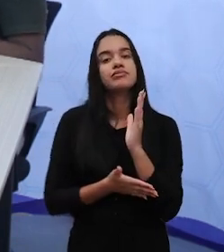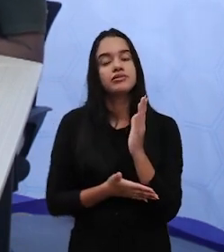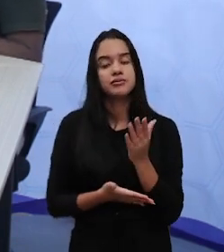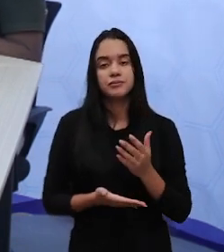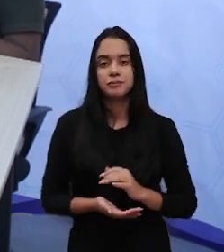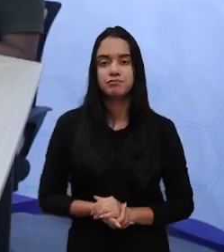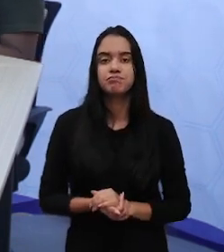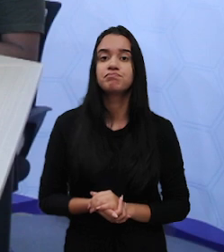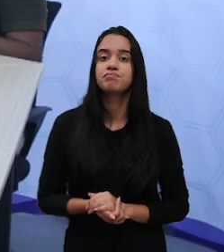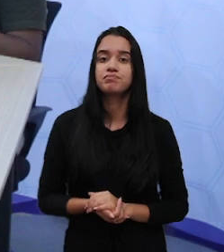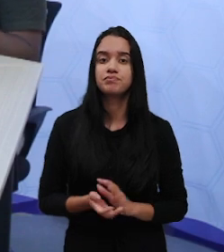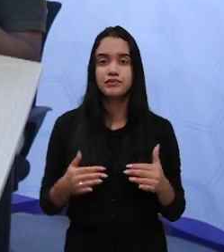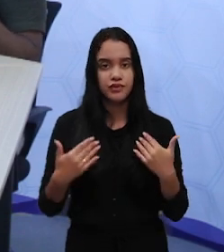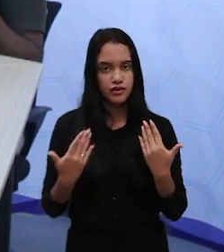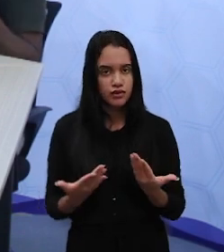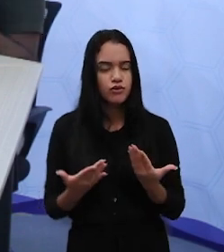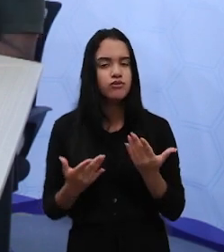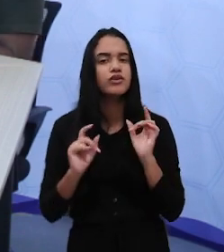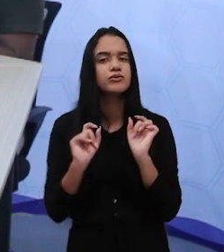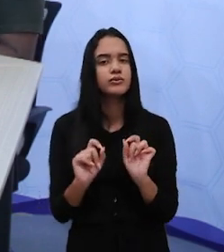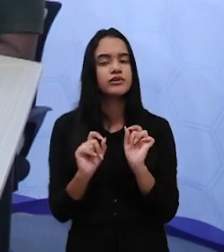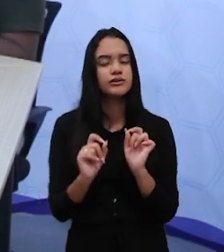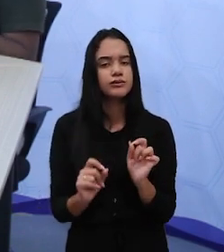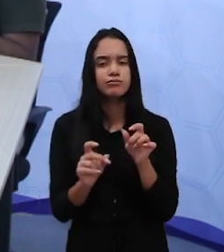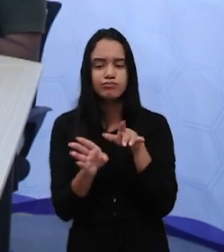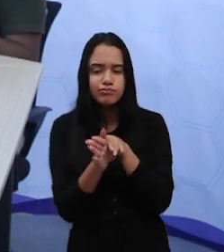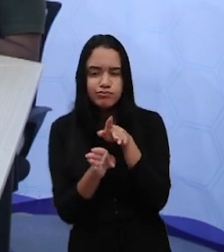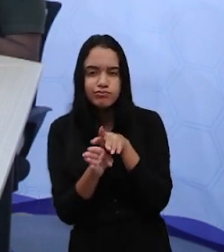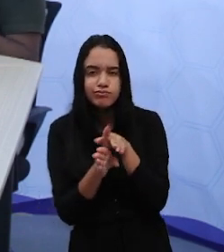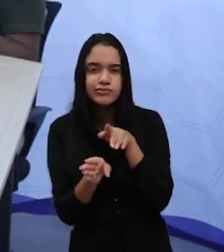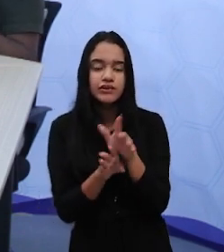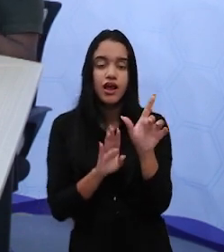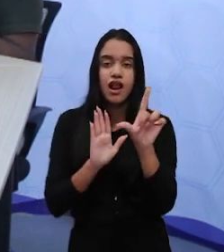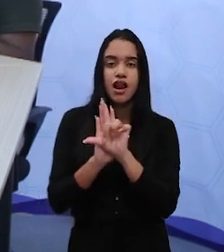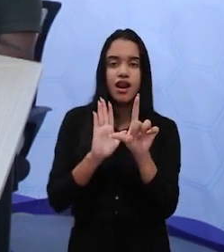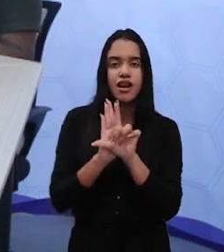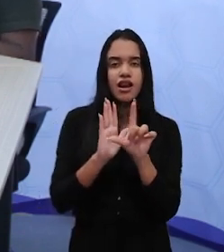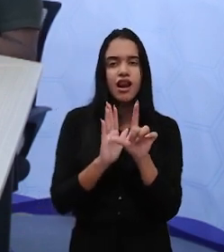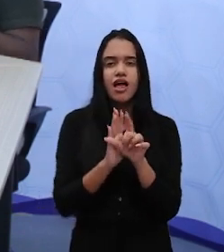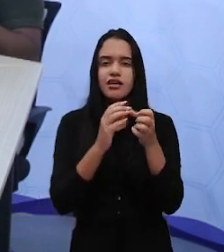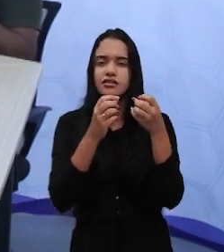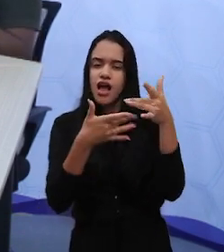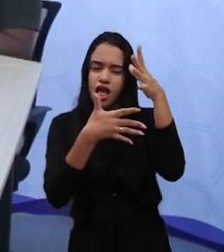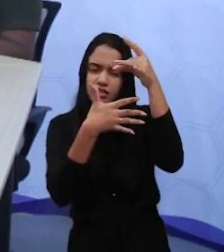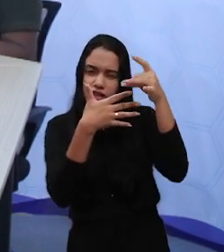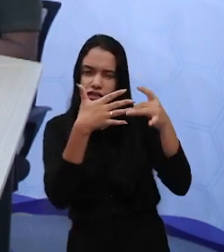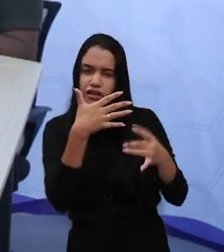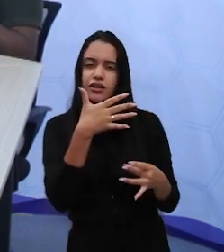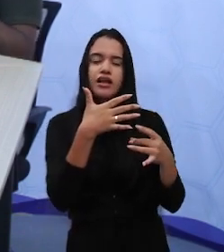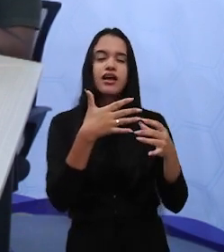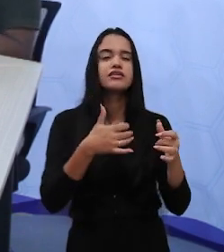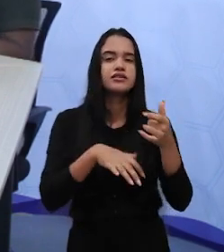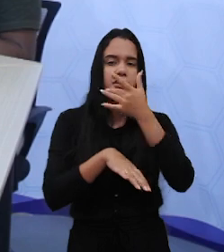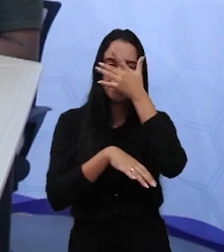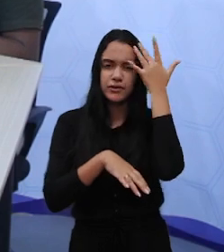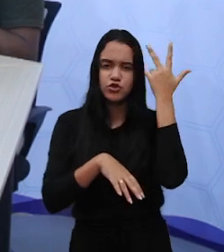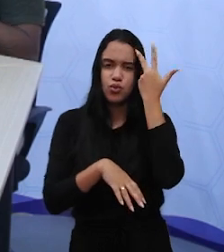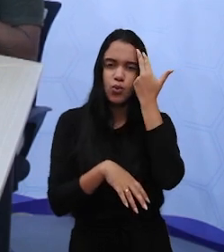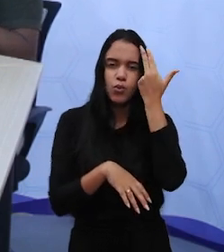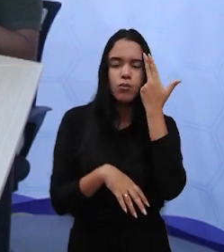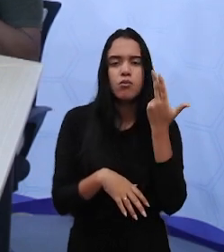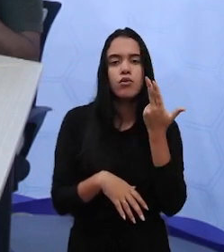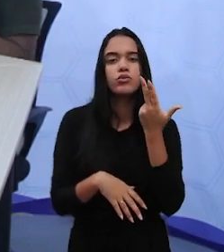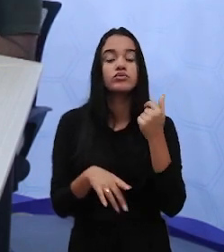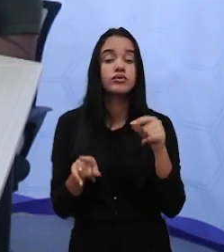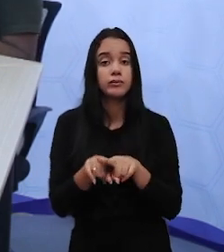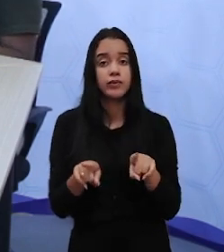seja, ela vai instrumentalizar a lei de forma mais esmiuçada para que o cidadão comum, os servidores,